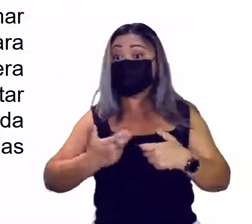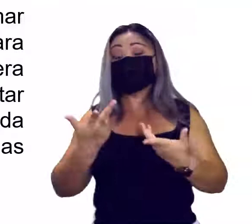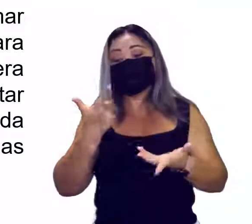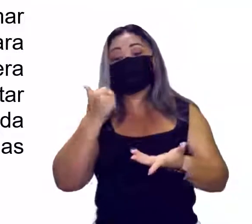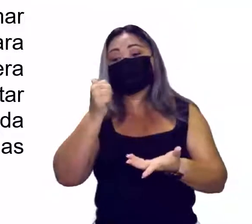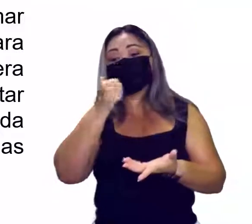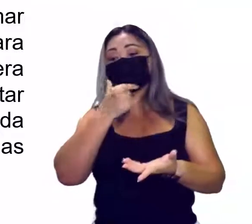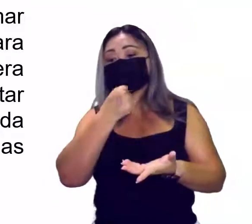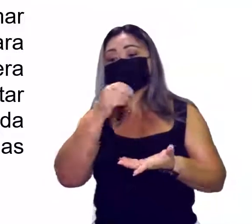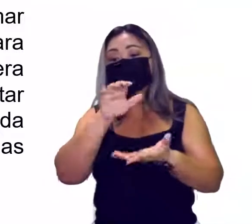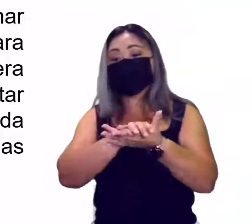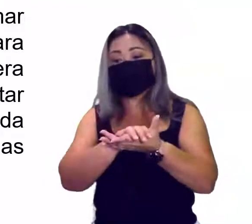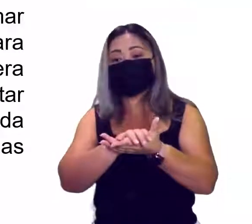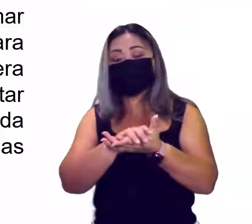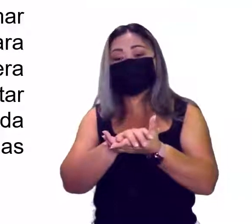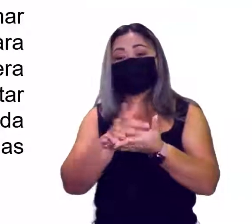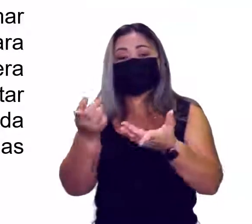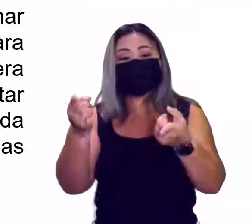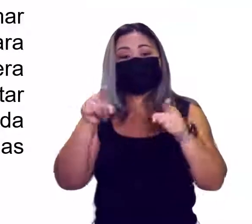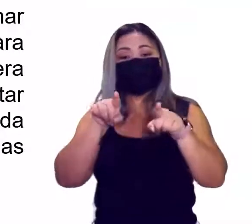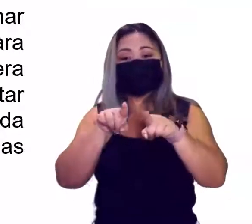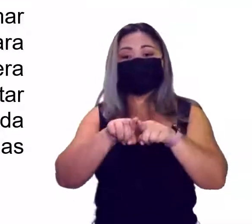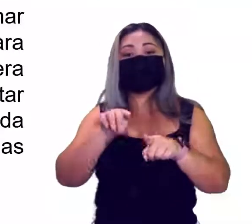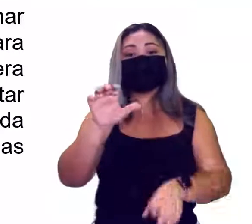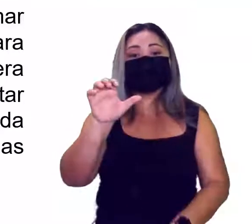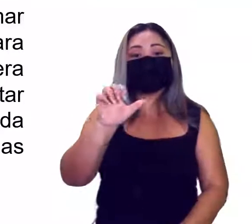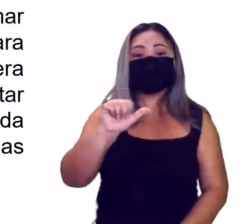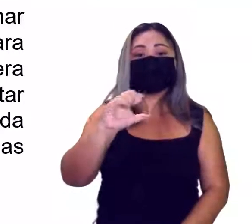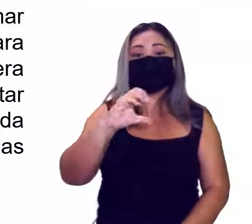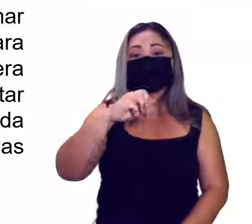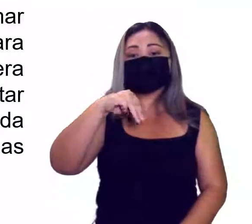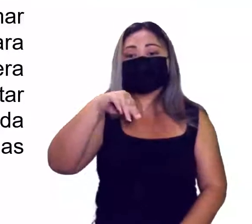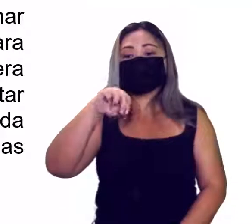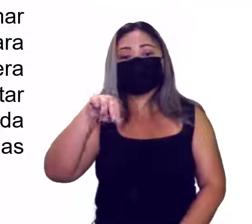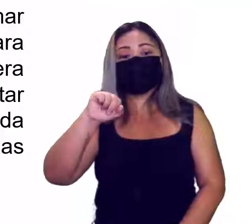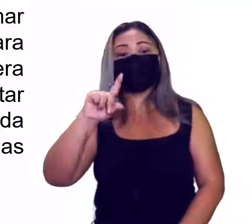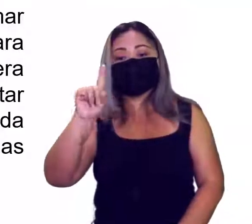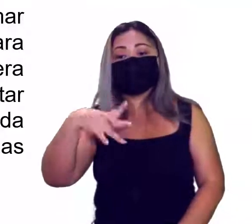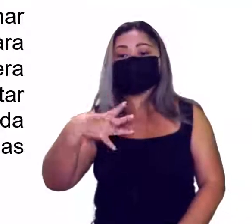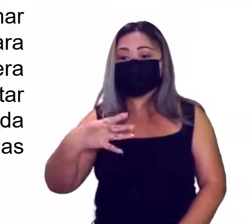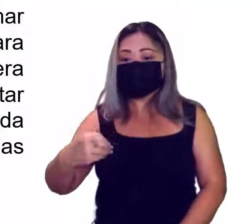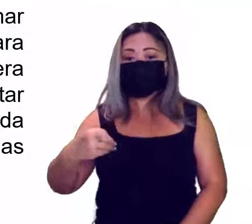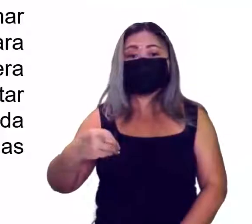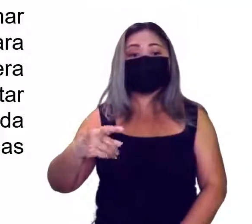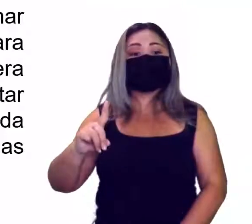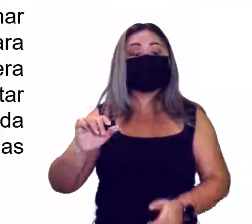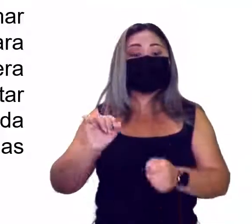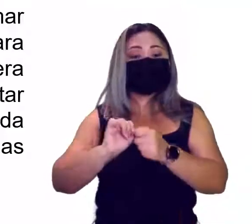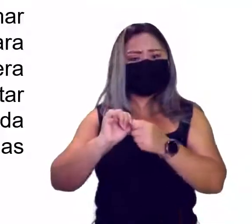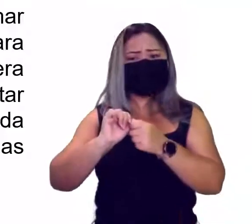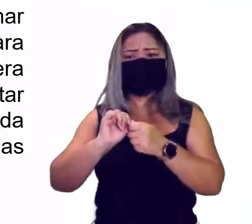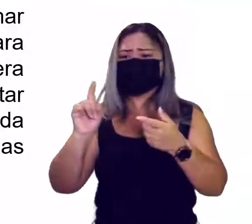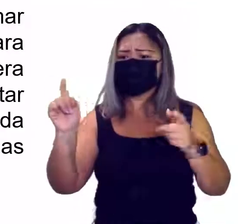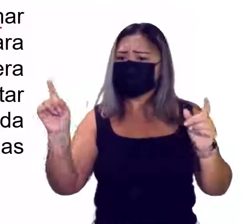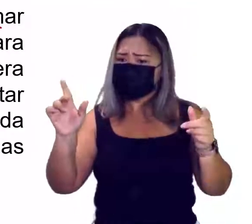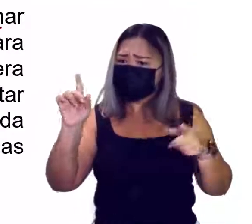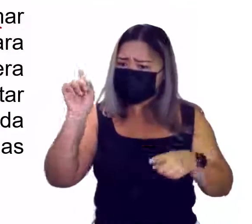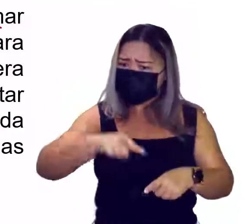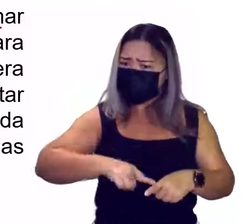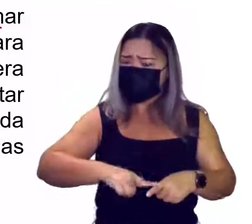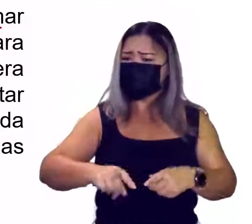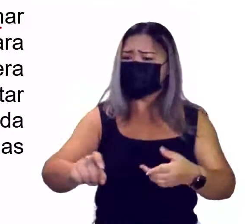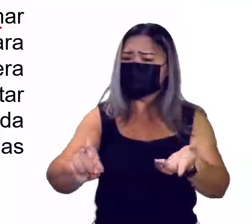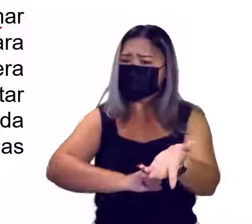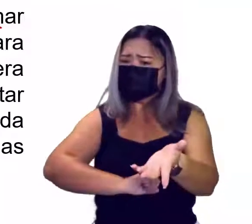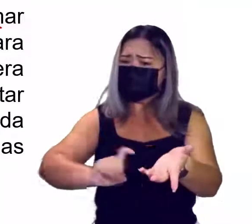marido e teve Alquimena, né, teve esse filho. Irado, construiu uma grande fogueira para